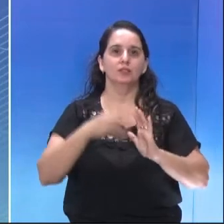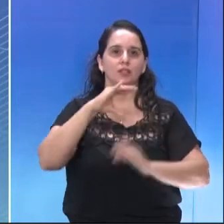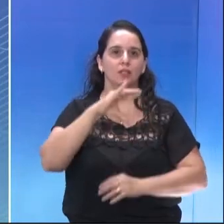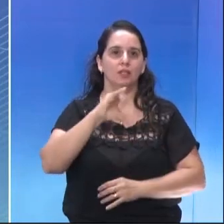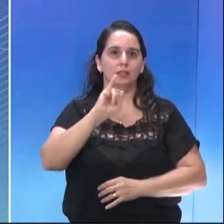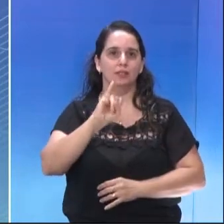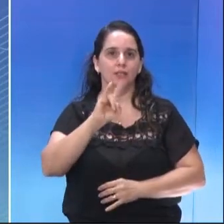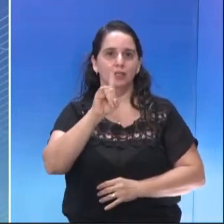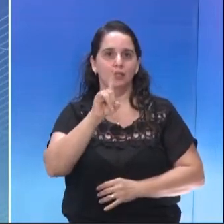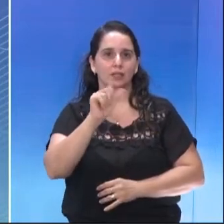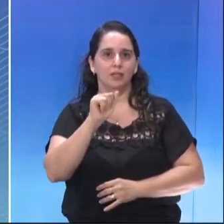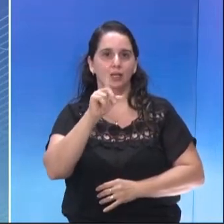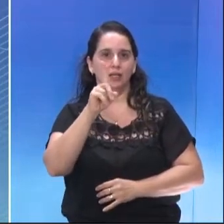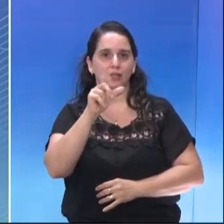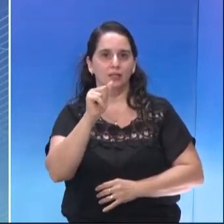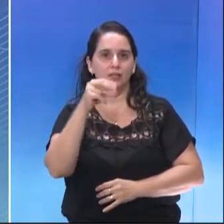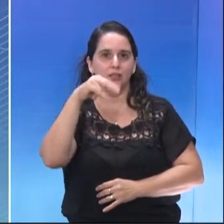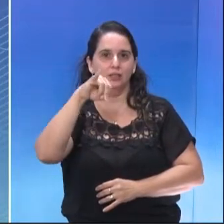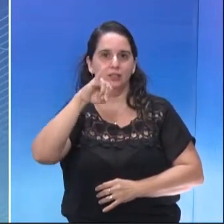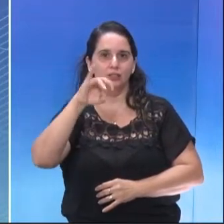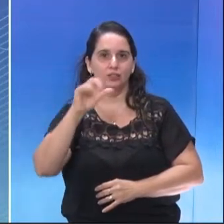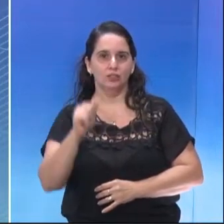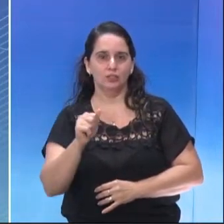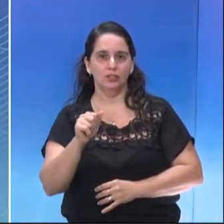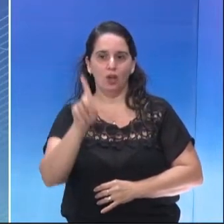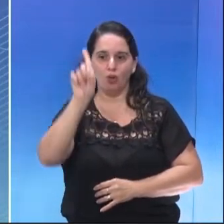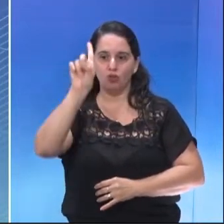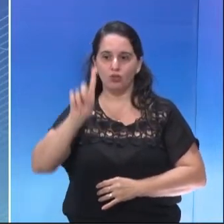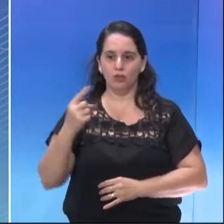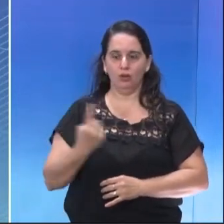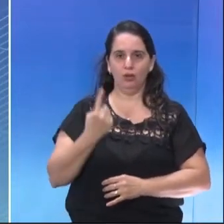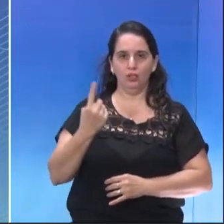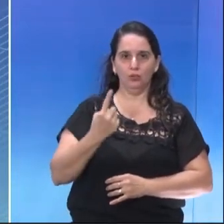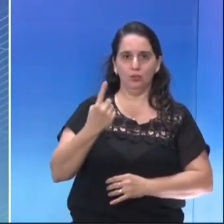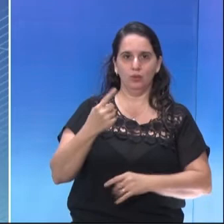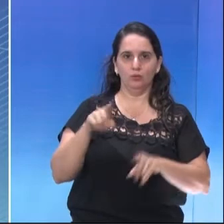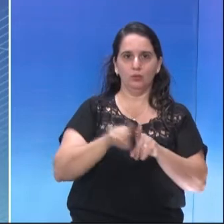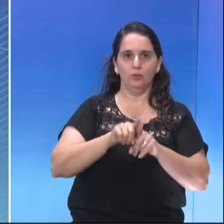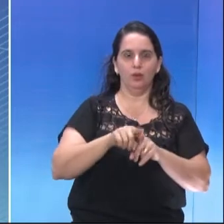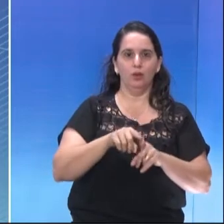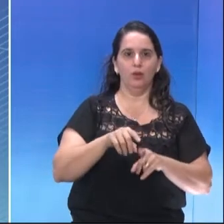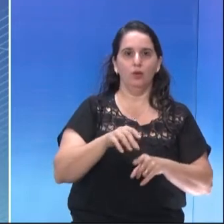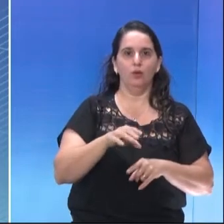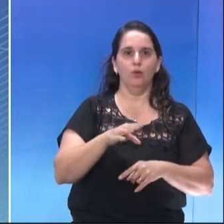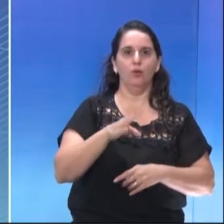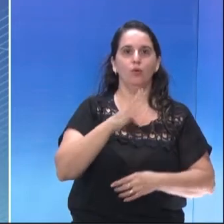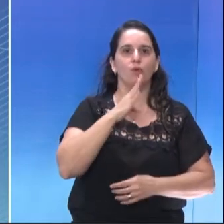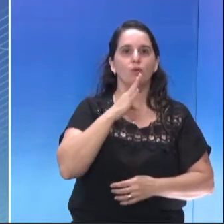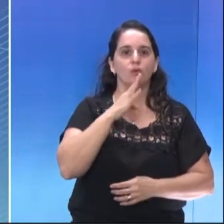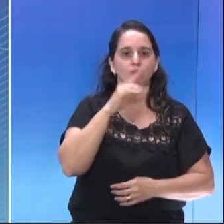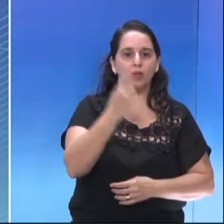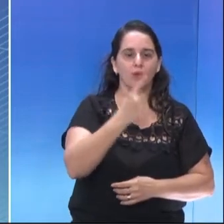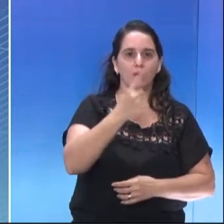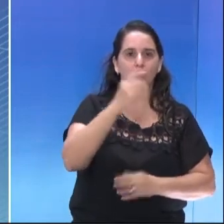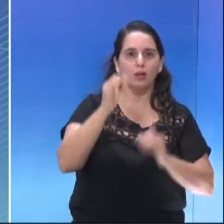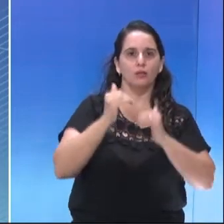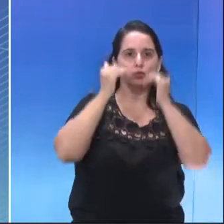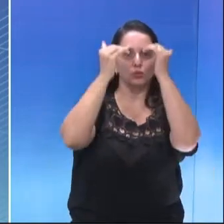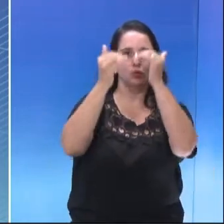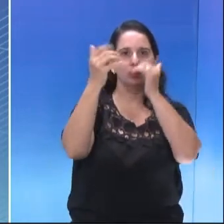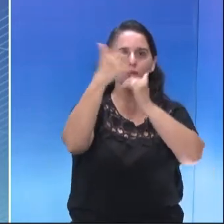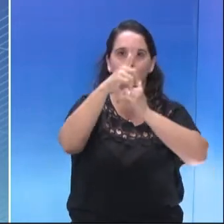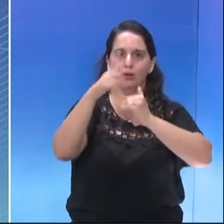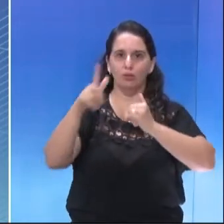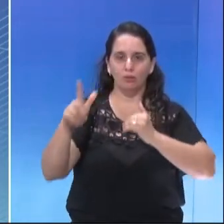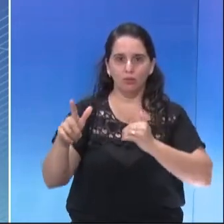cidadania. Acha que o direito individual, acha que o conhecimento individual, ele é maior, ele é superior ao outro.